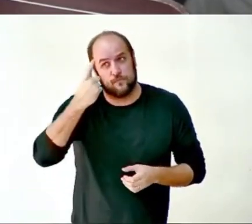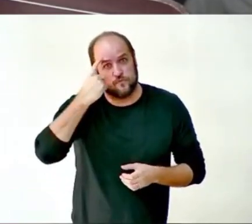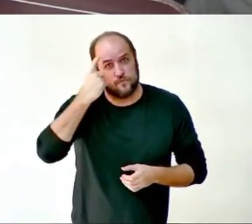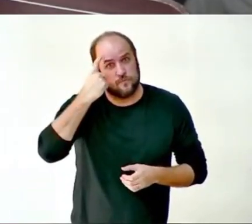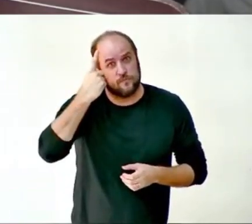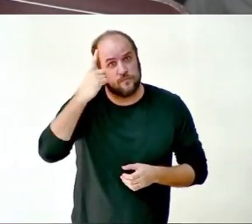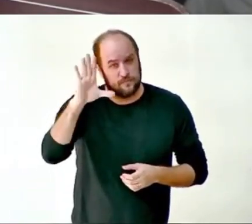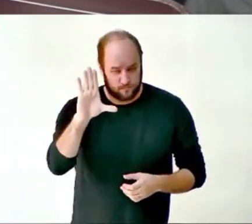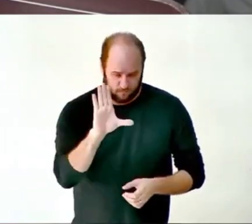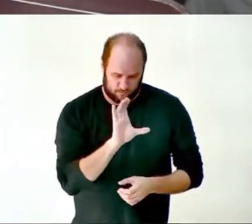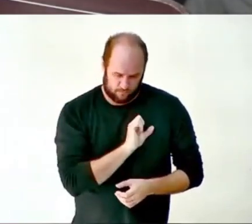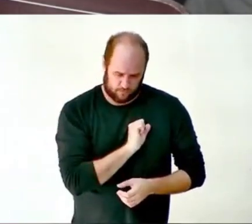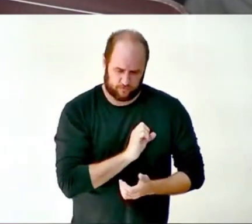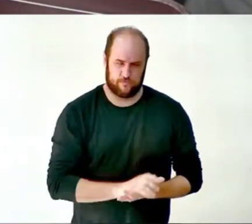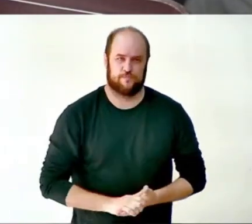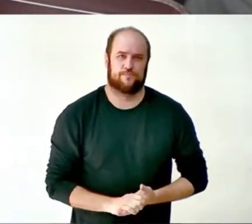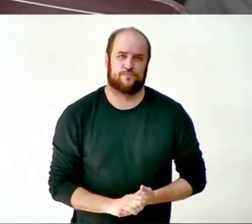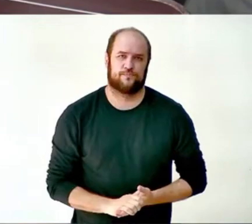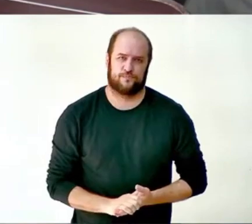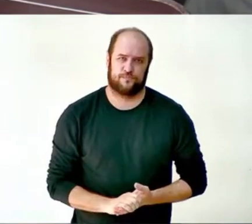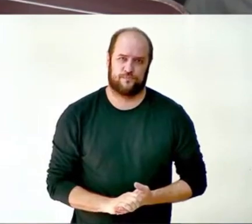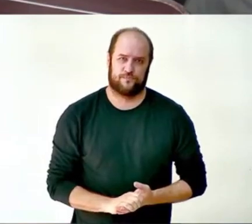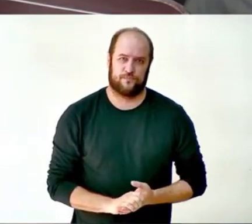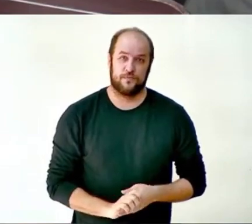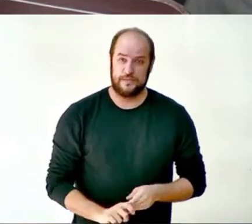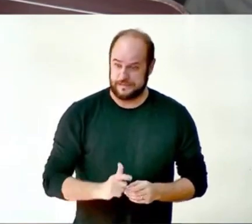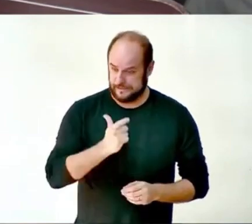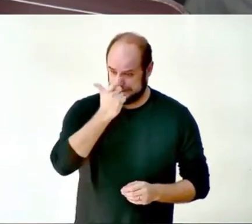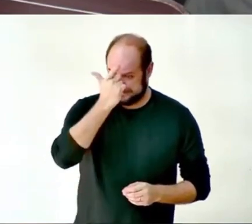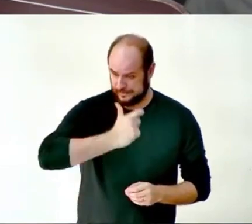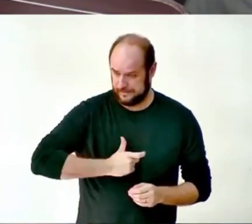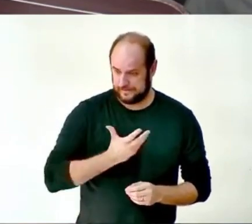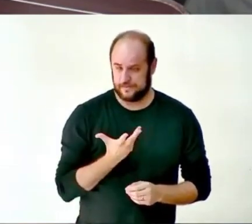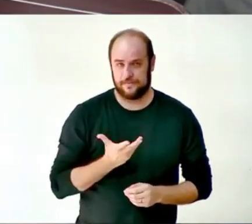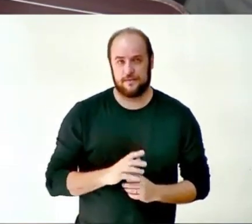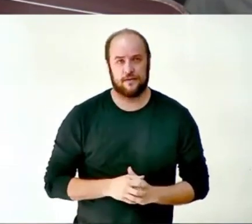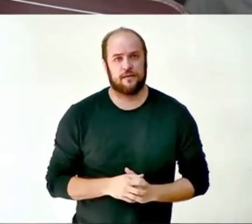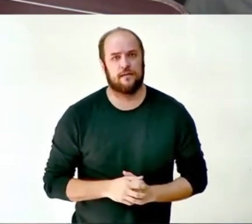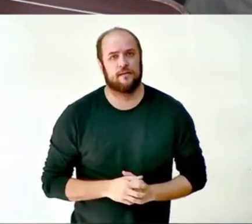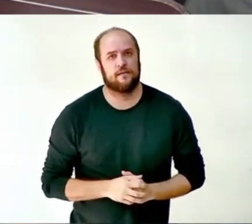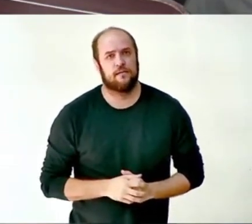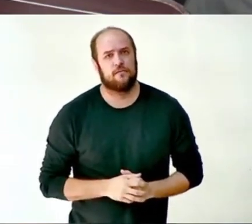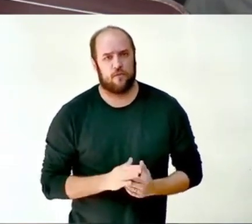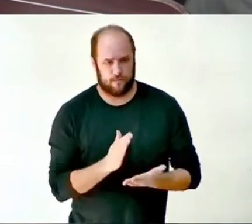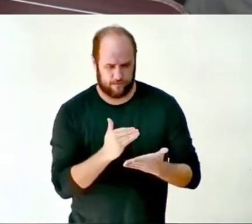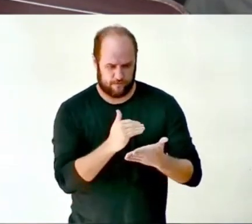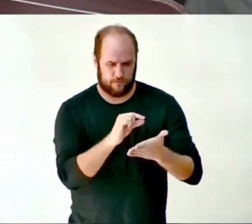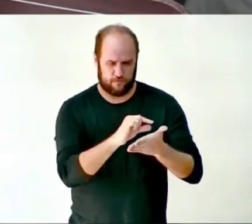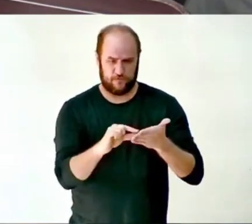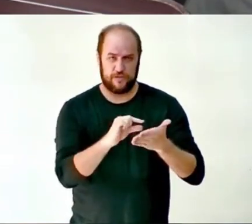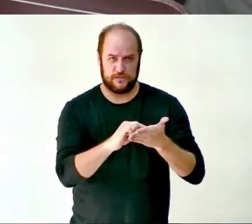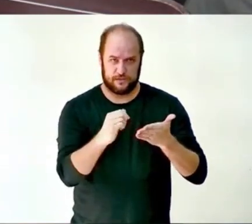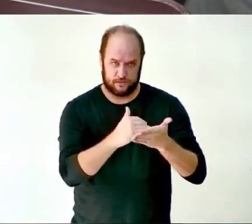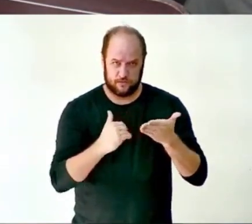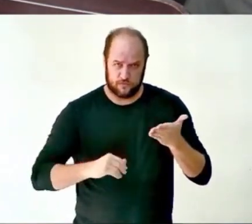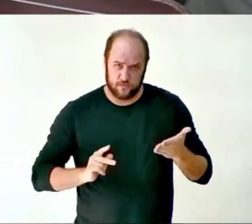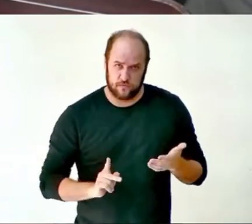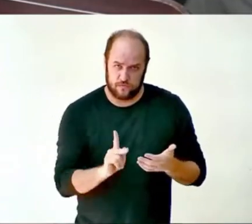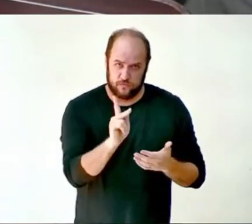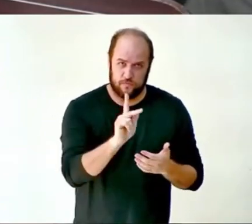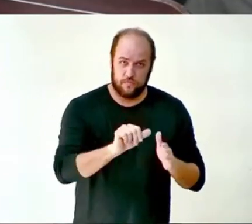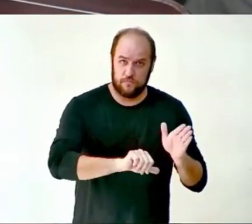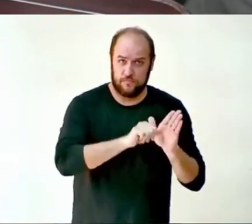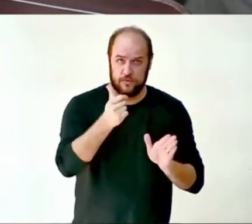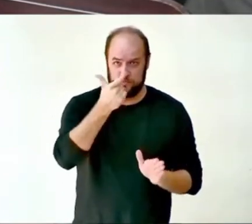e amor. Bom, se isso é ser, vamos ver a outra parte do versículo, que agora já não é mais sobre ser, agora é sobre